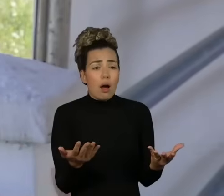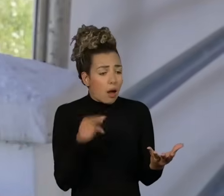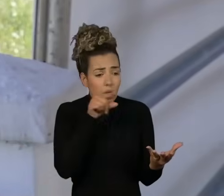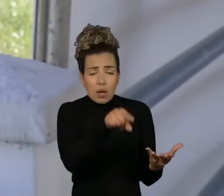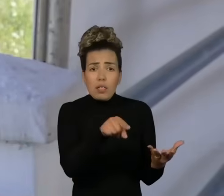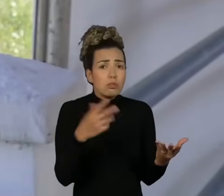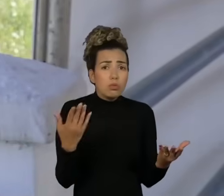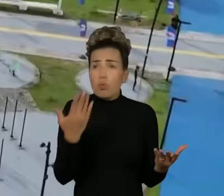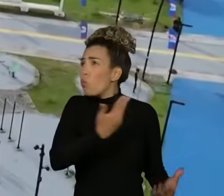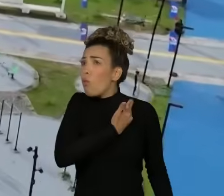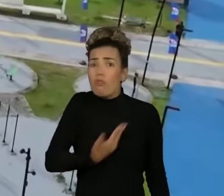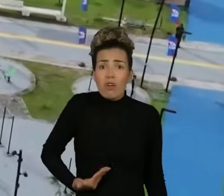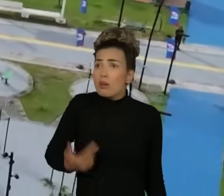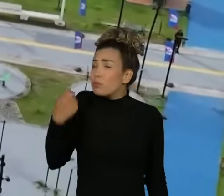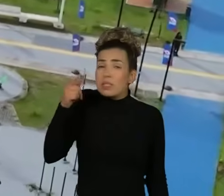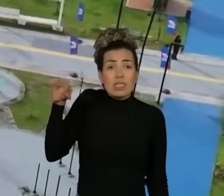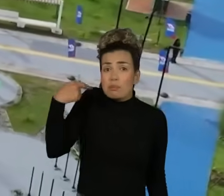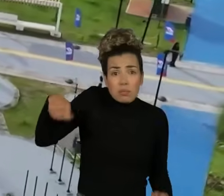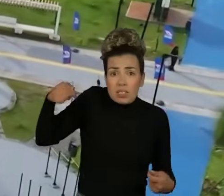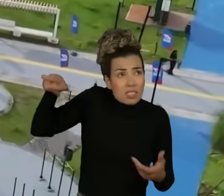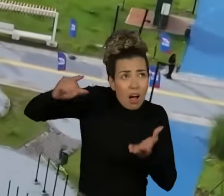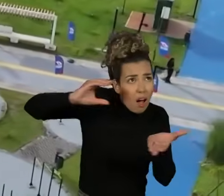fazer questão de manter.